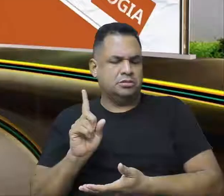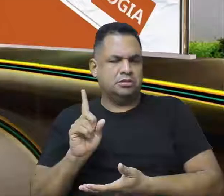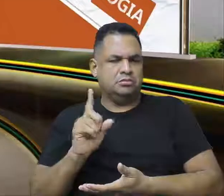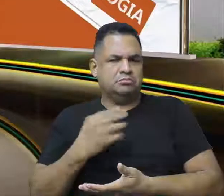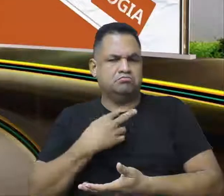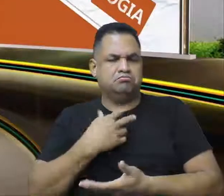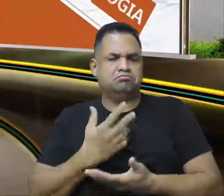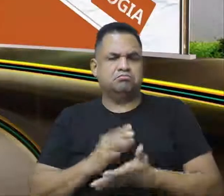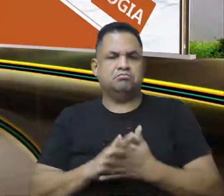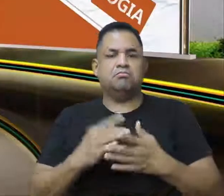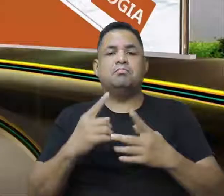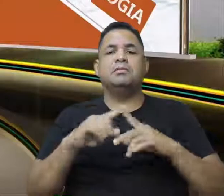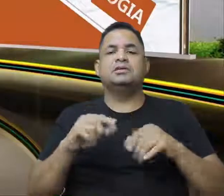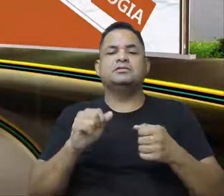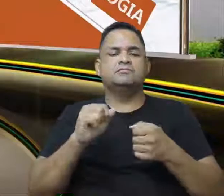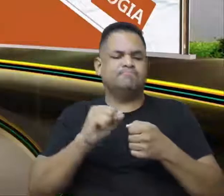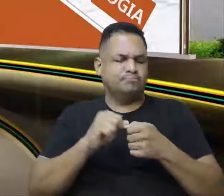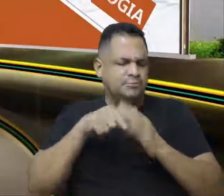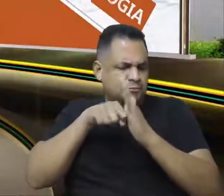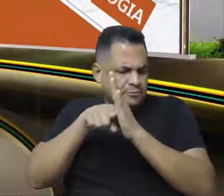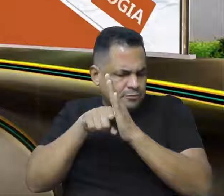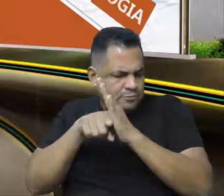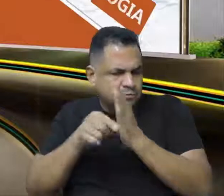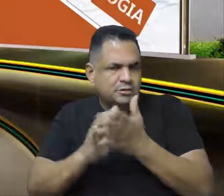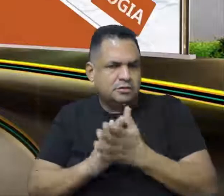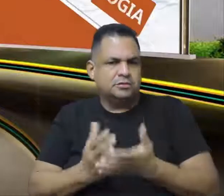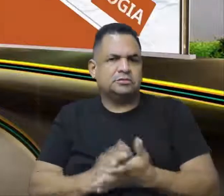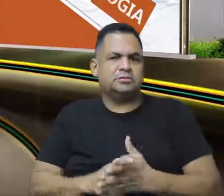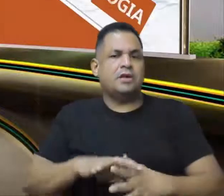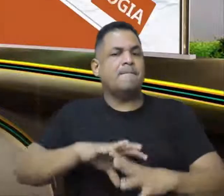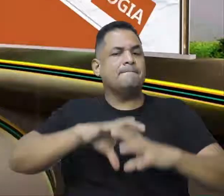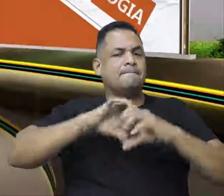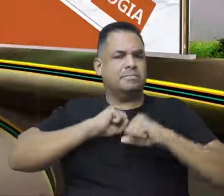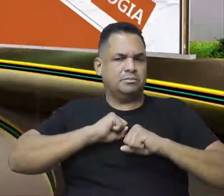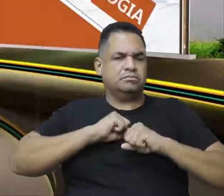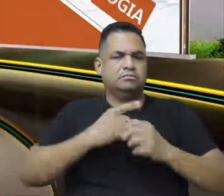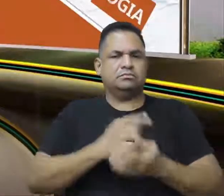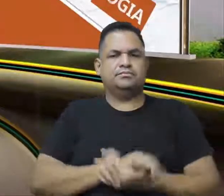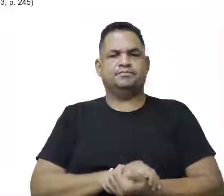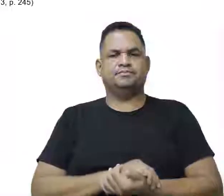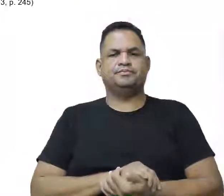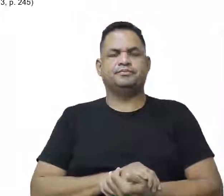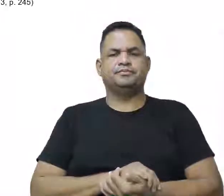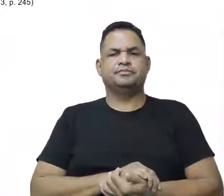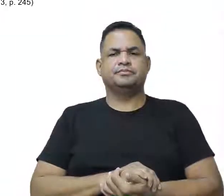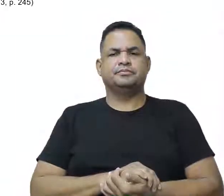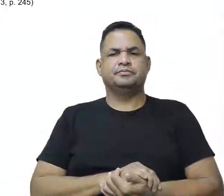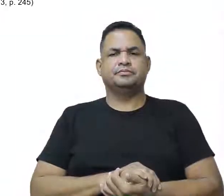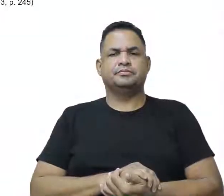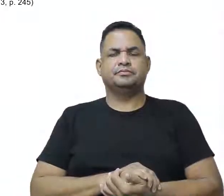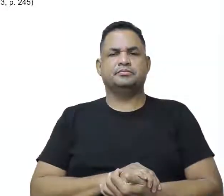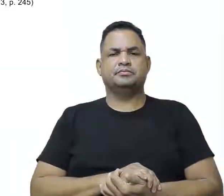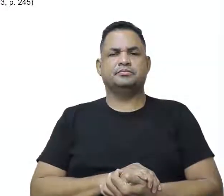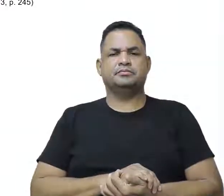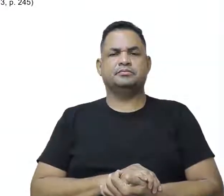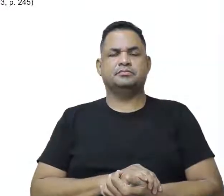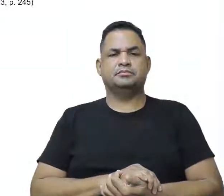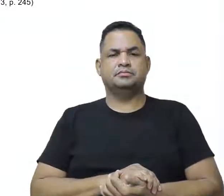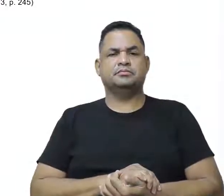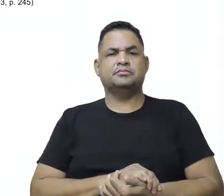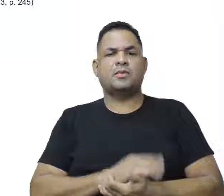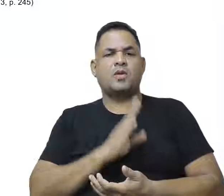eles. Mas eles fizeram muito isso e se apropriaram. Tá certo? Vamos ao quadro para a gente conhecer a visão